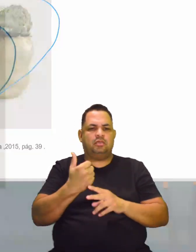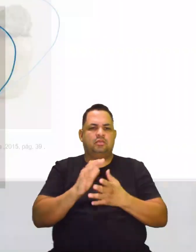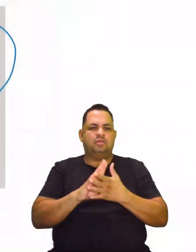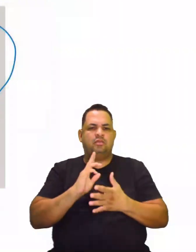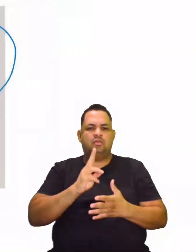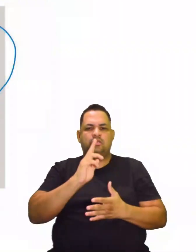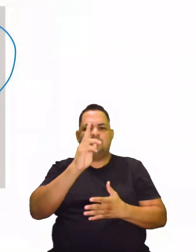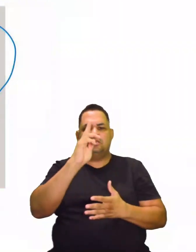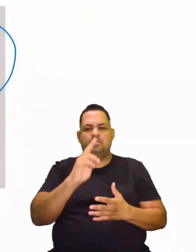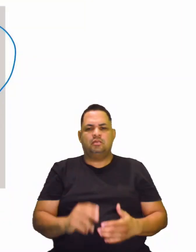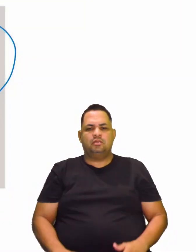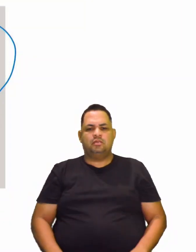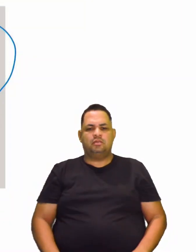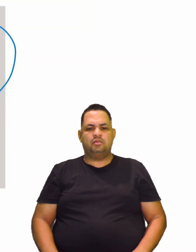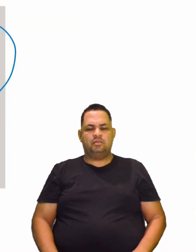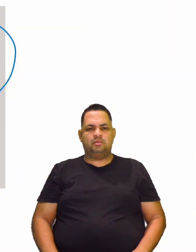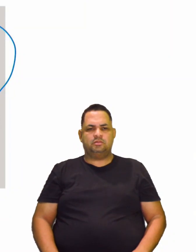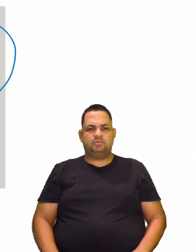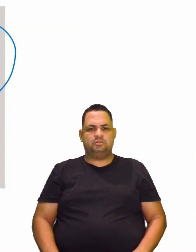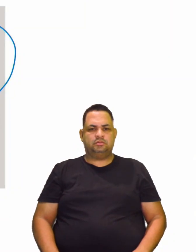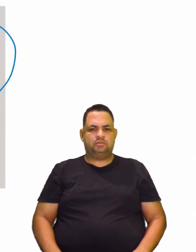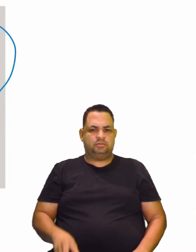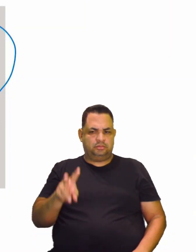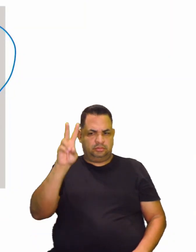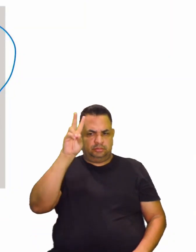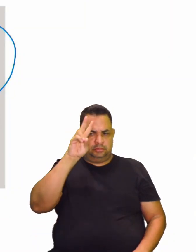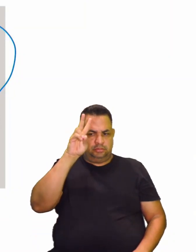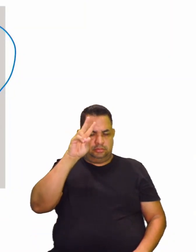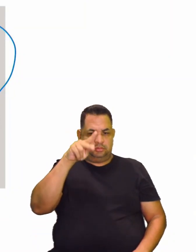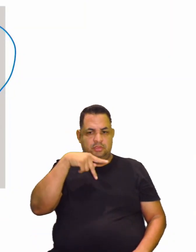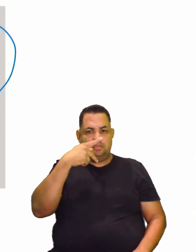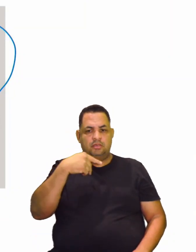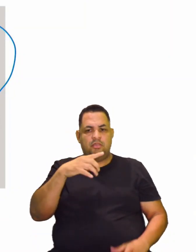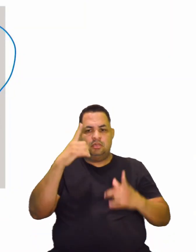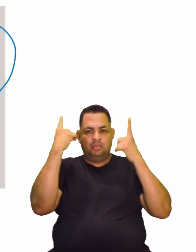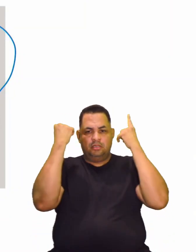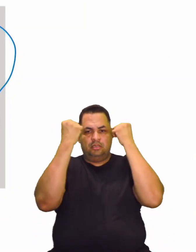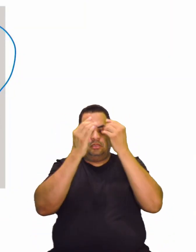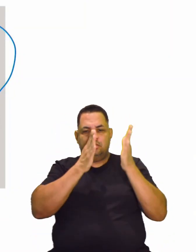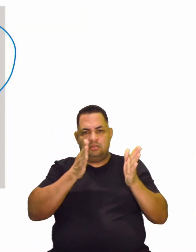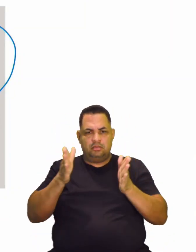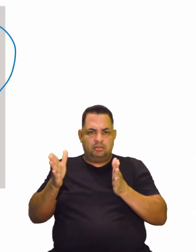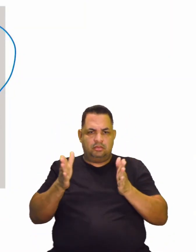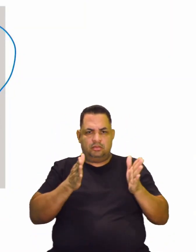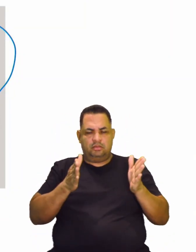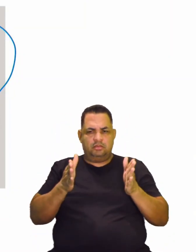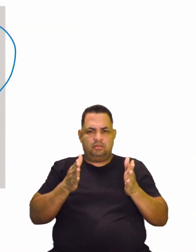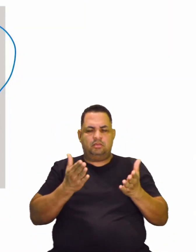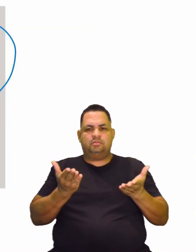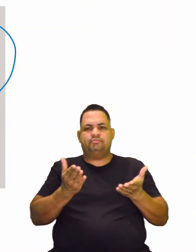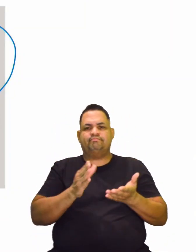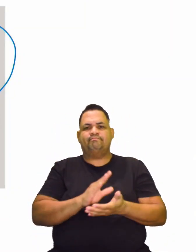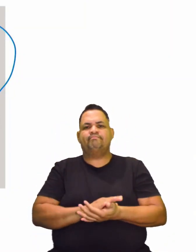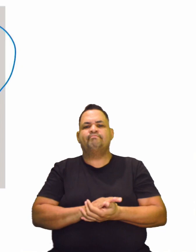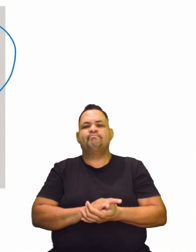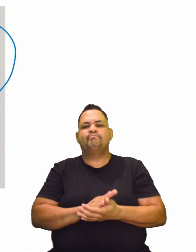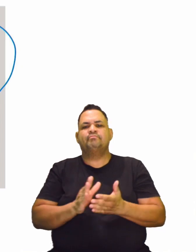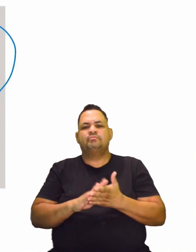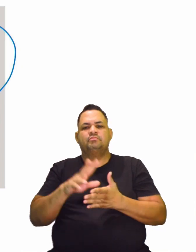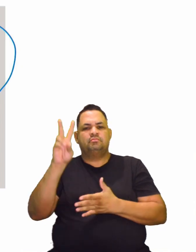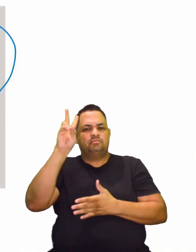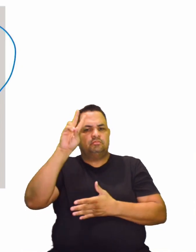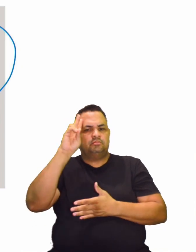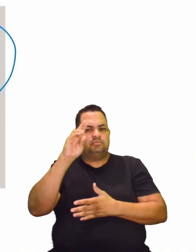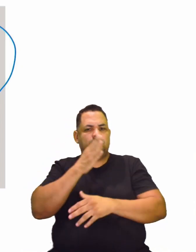dar sequências. Lembrando que estamos falando da arte grega, no período aí da história